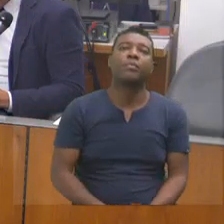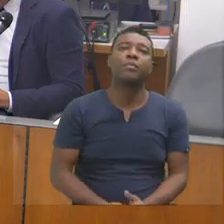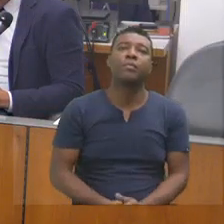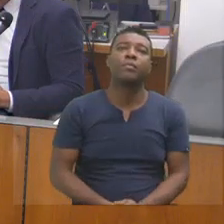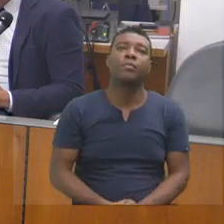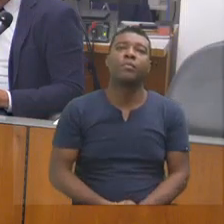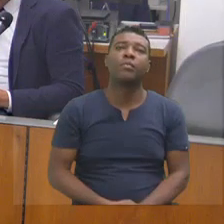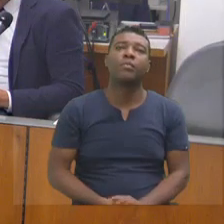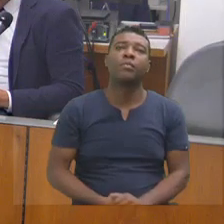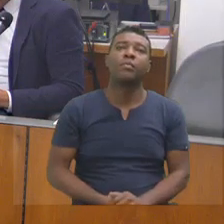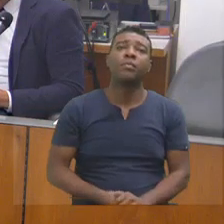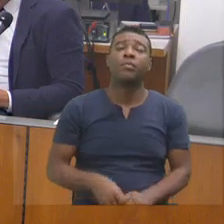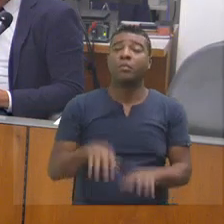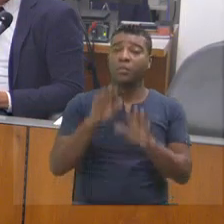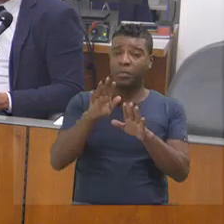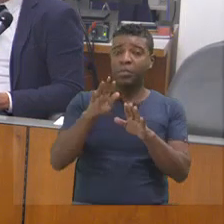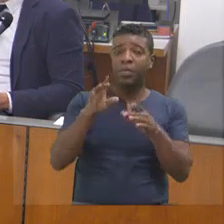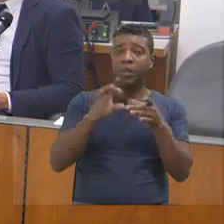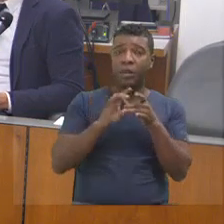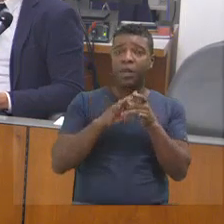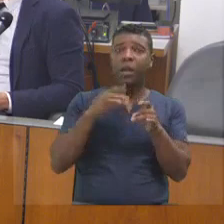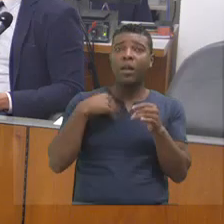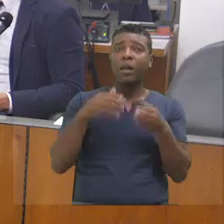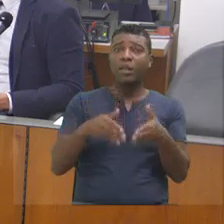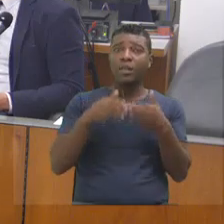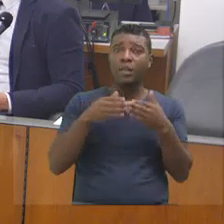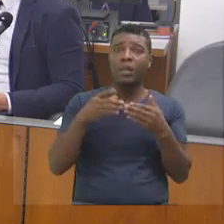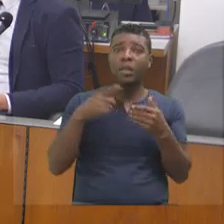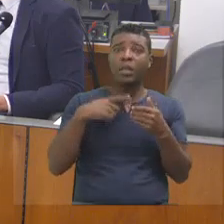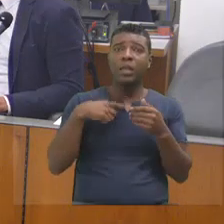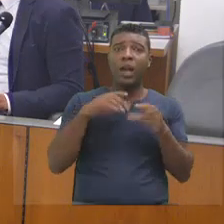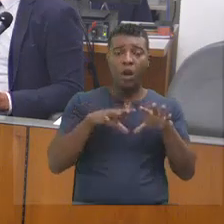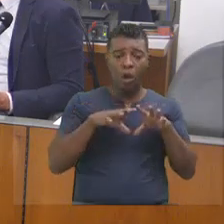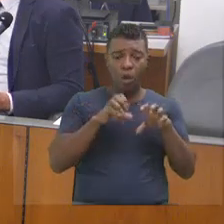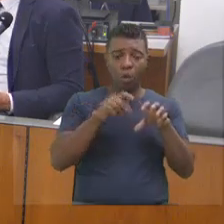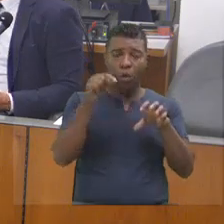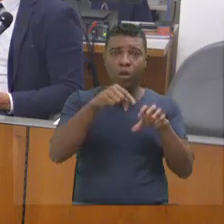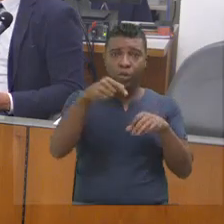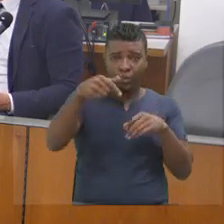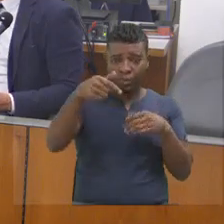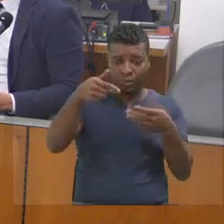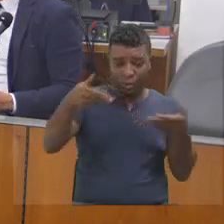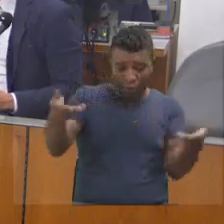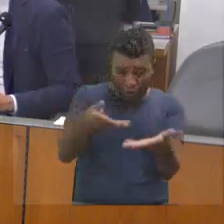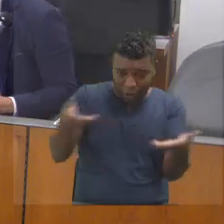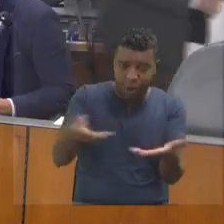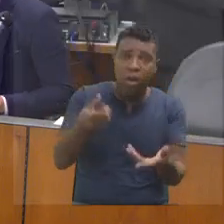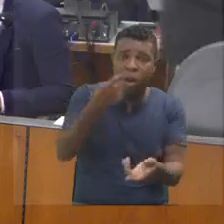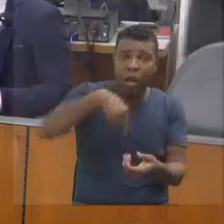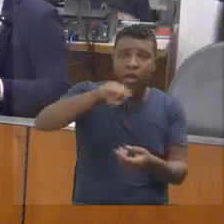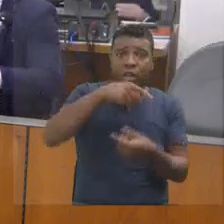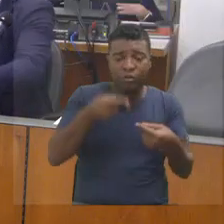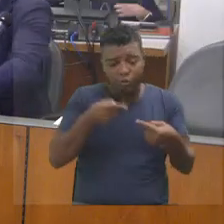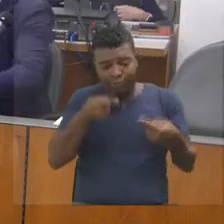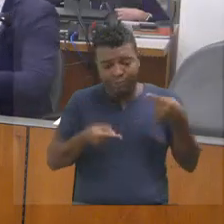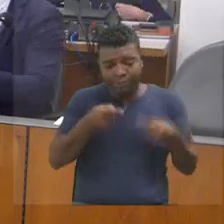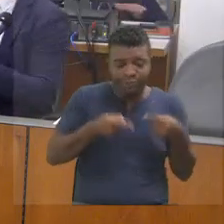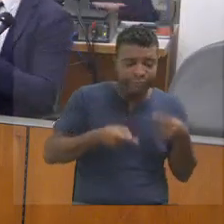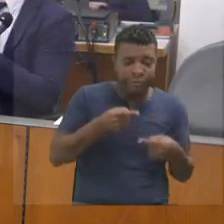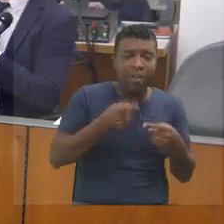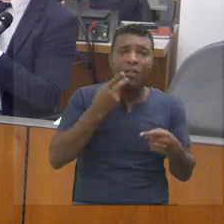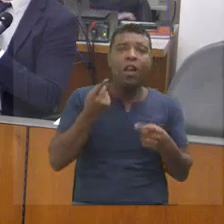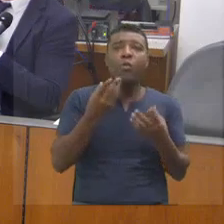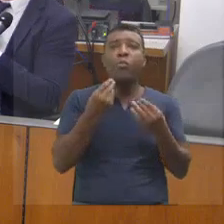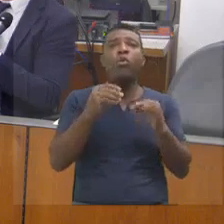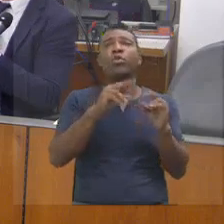você me permitir que são raciocínio olha só a Oncologia hoje a gente tem discutido muito aqui na condição de saúde as questões da